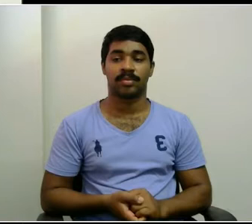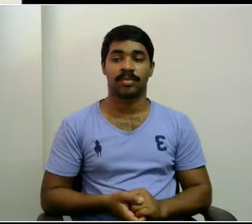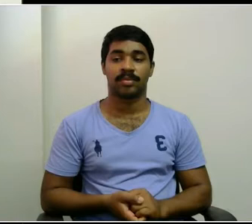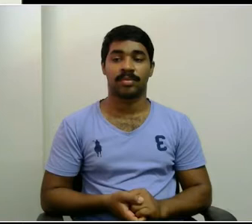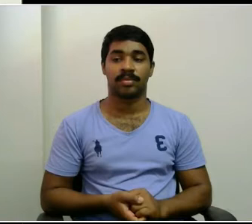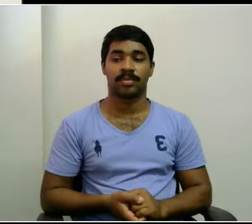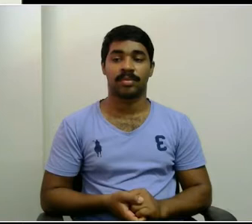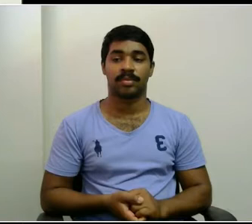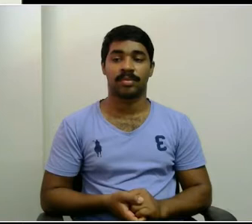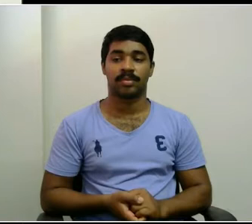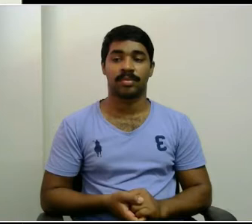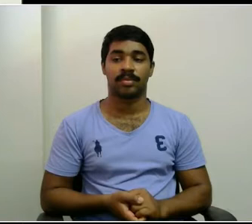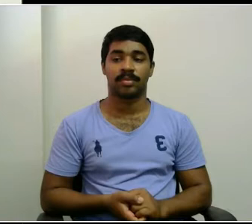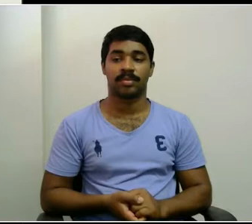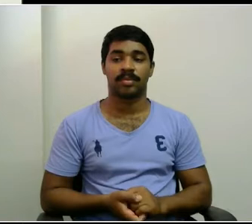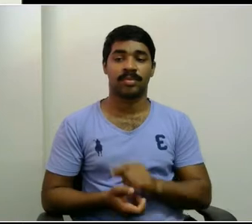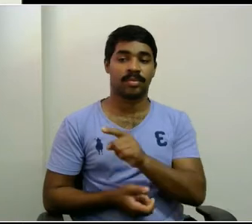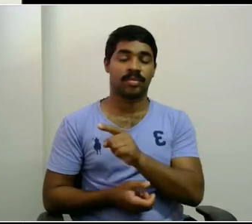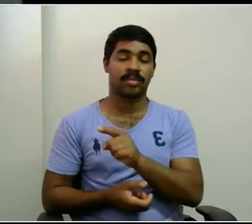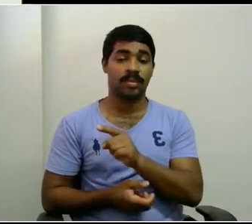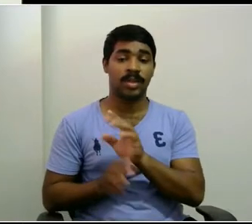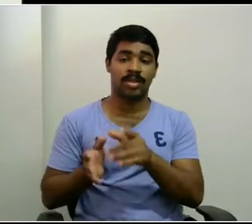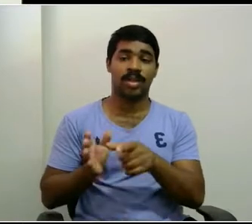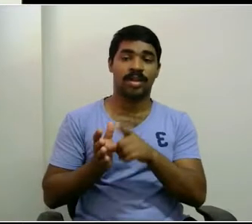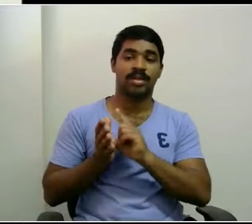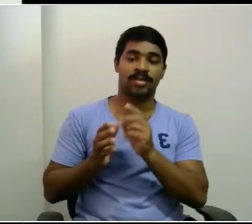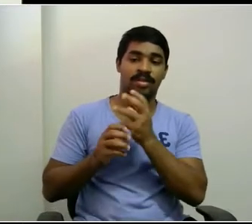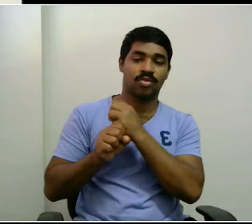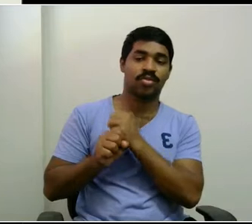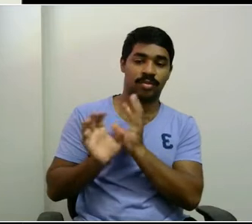de 1 menos x, a gente encontrou que ele vale